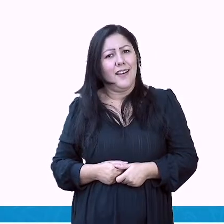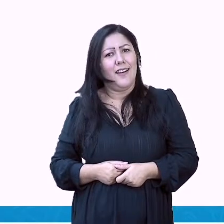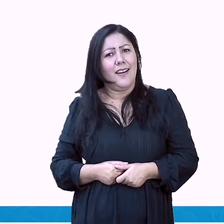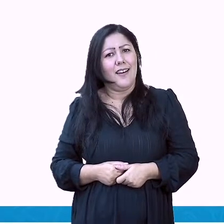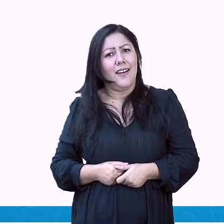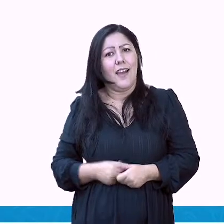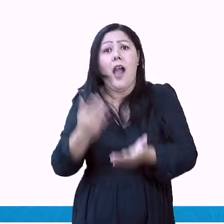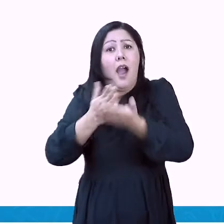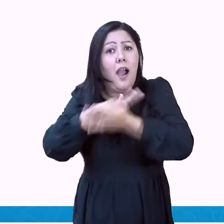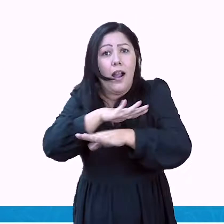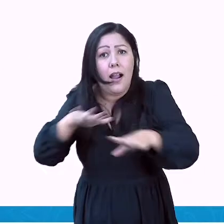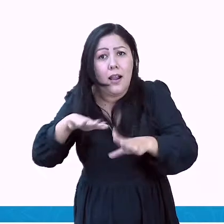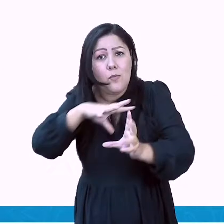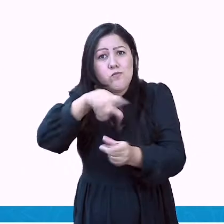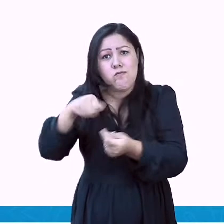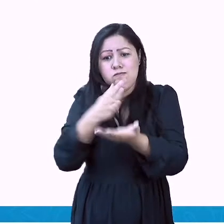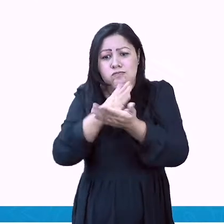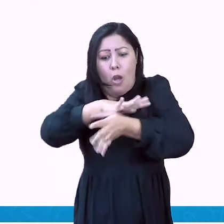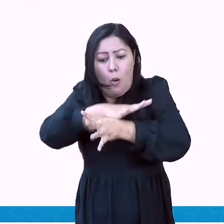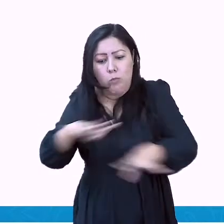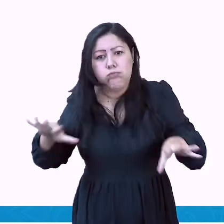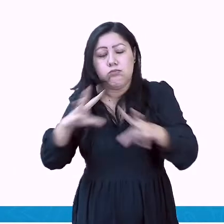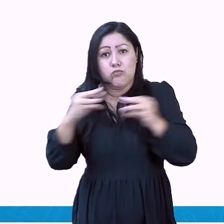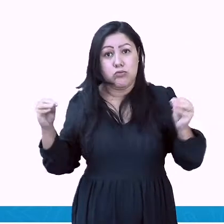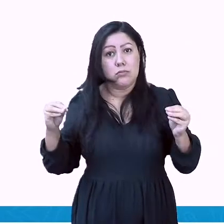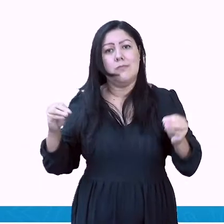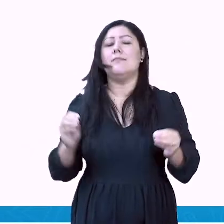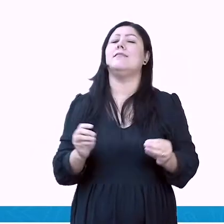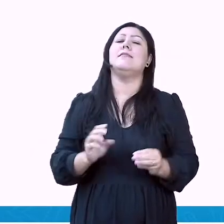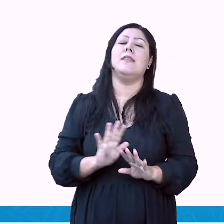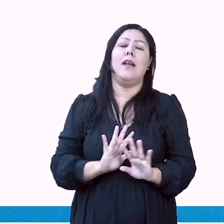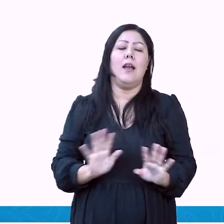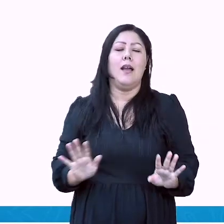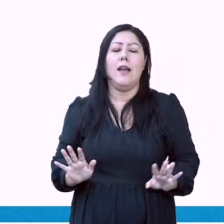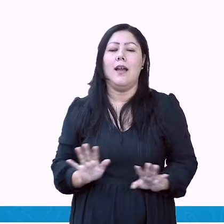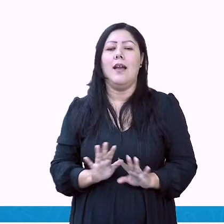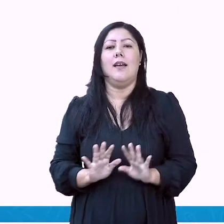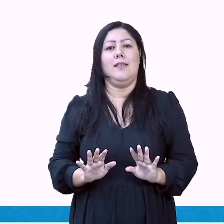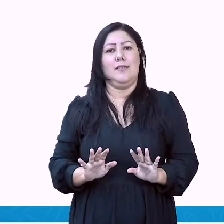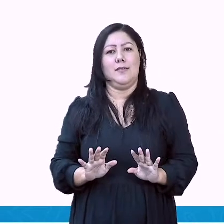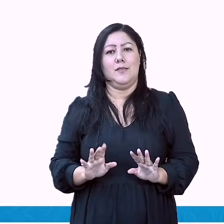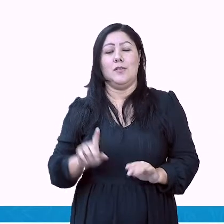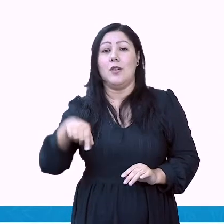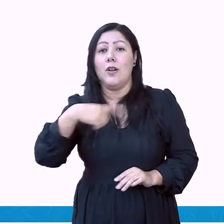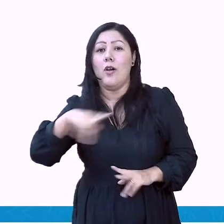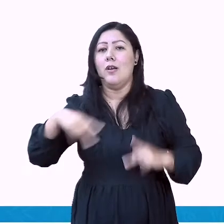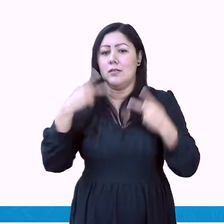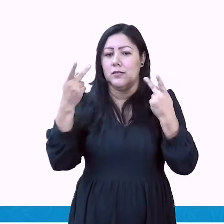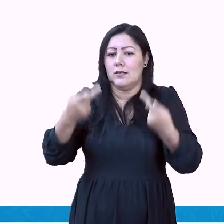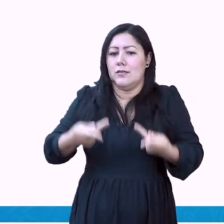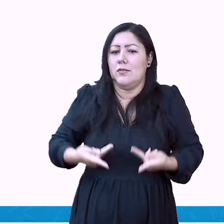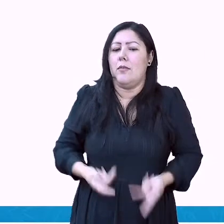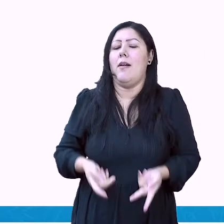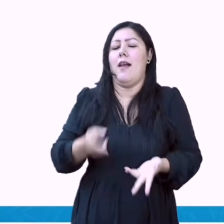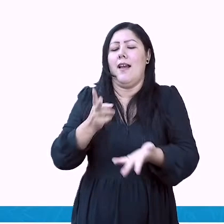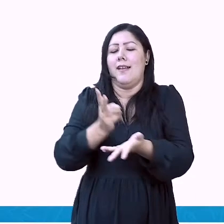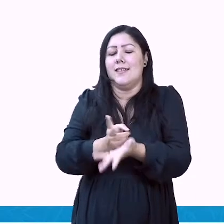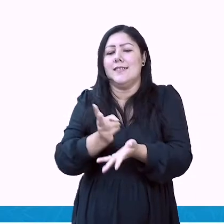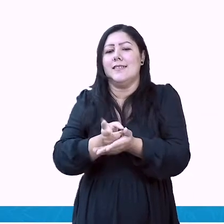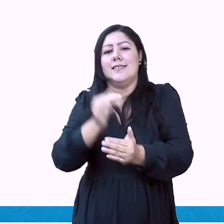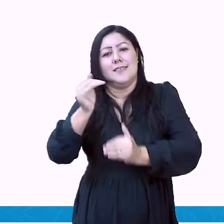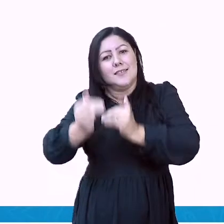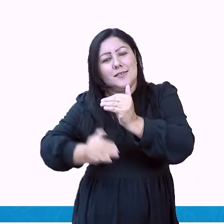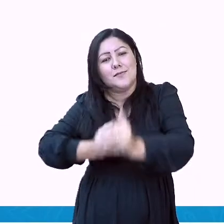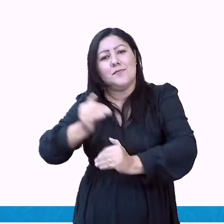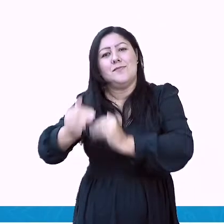não. Eu estou dizendo que nós estamos escrevendo diariamente a história da construção desse